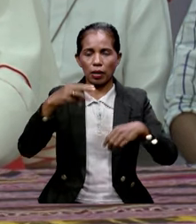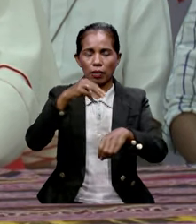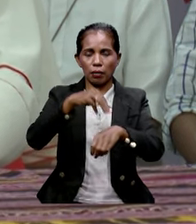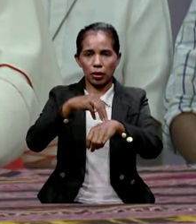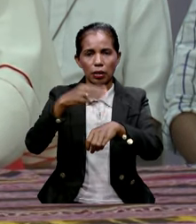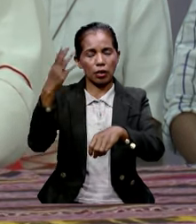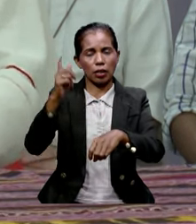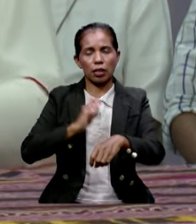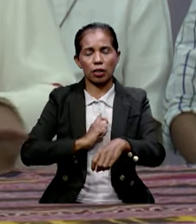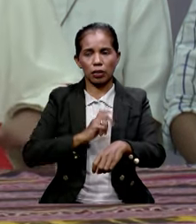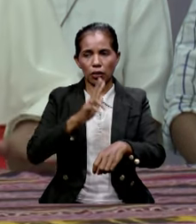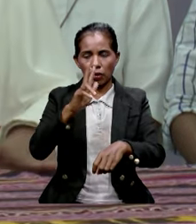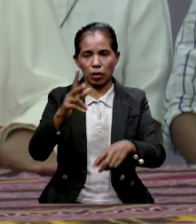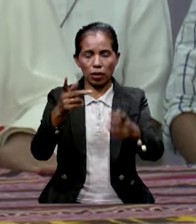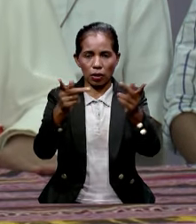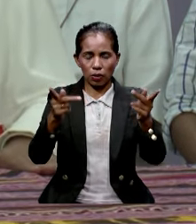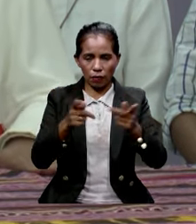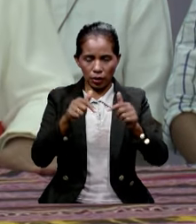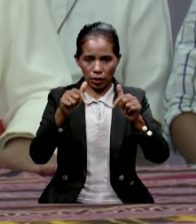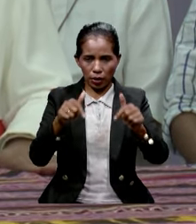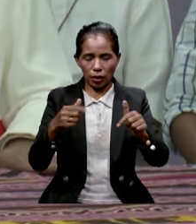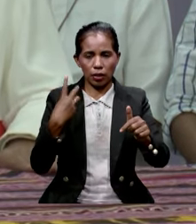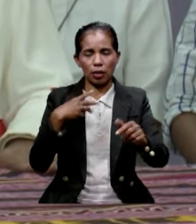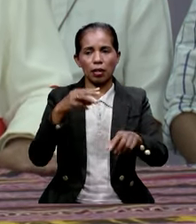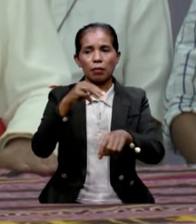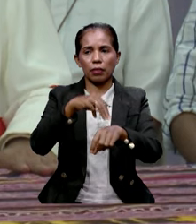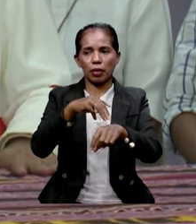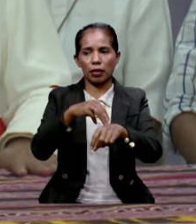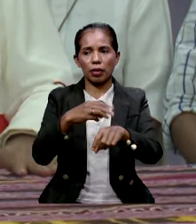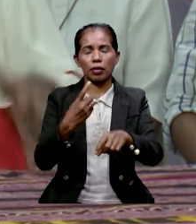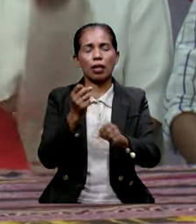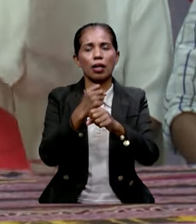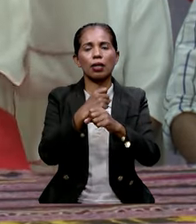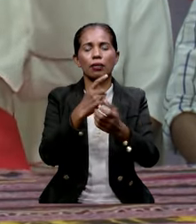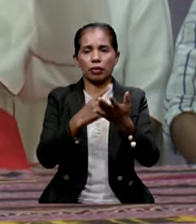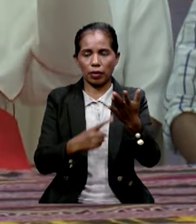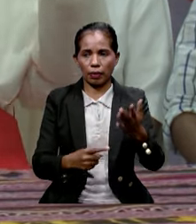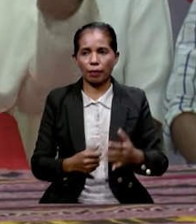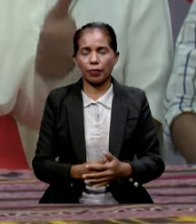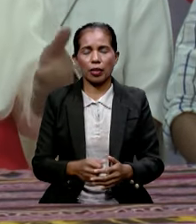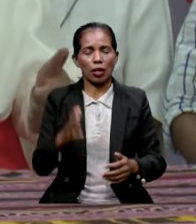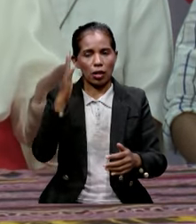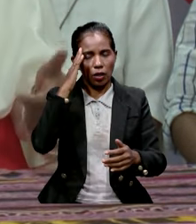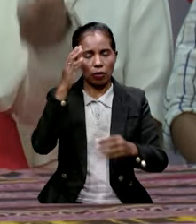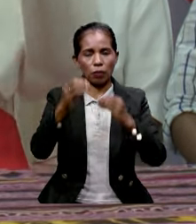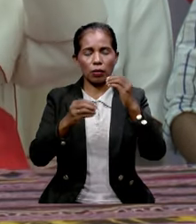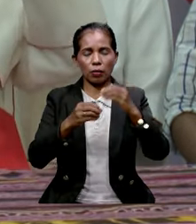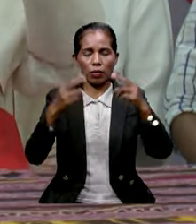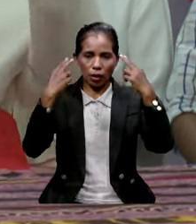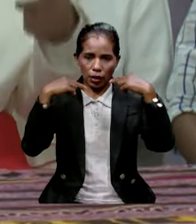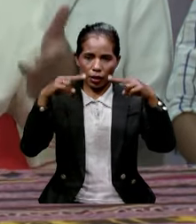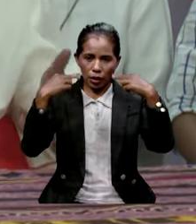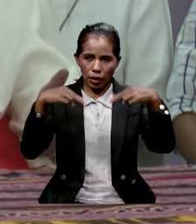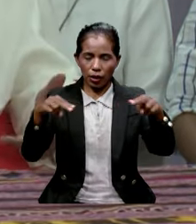tastor. Então, o que fato ia ter uma ira com a nova missa? Qual é a nova saída? A noite com a nova coro, a noite com a